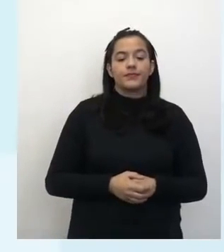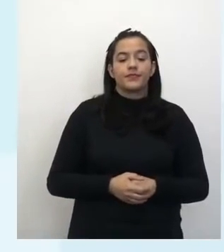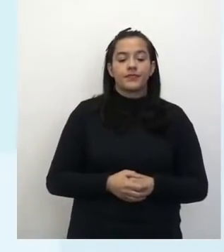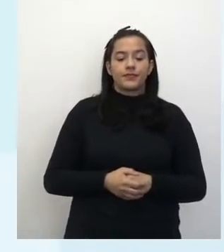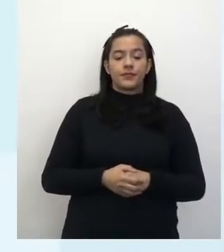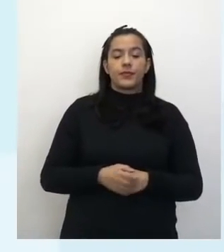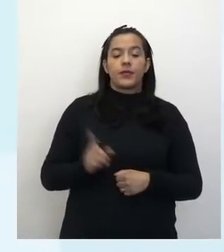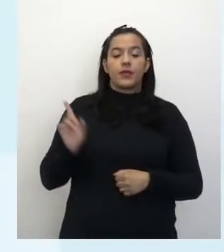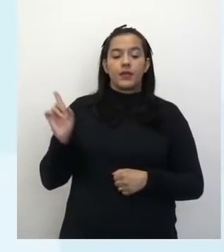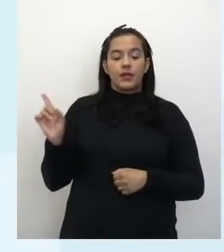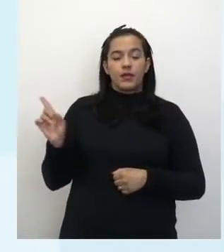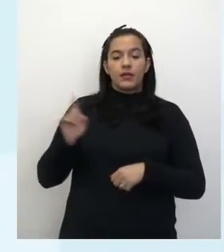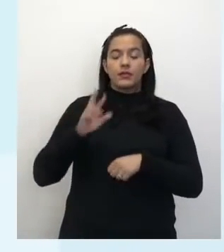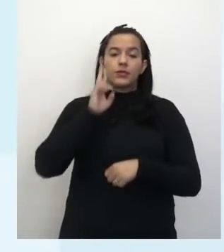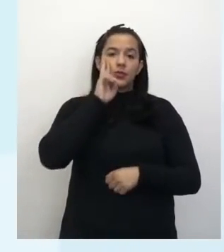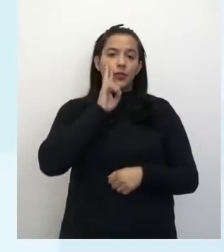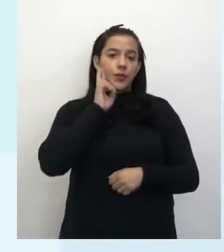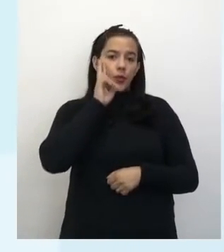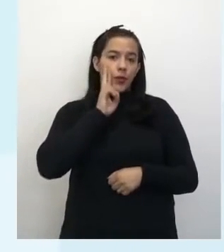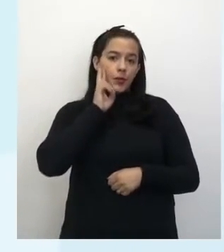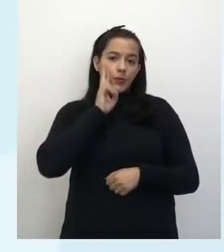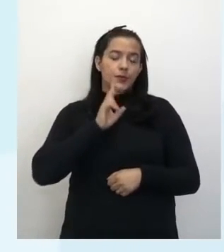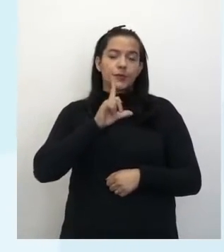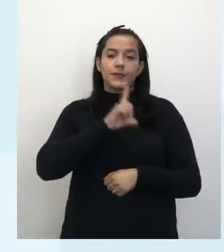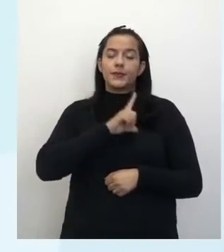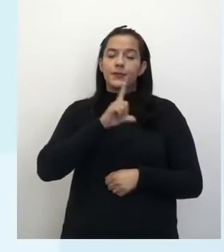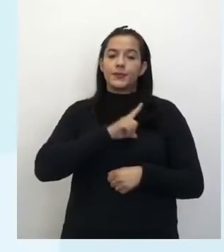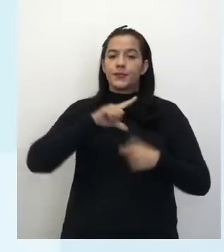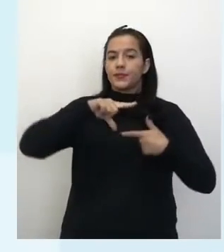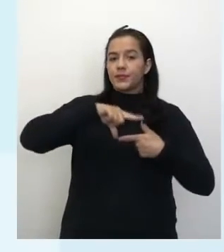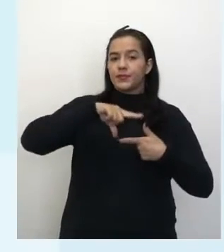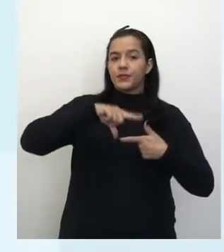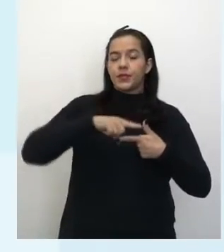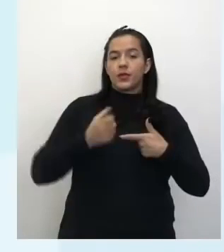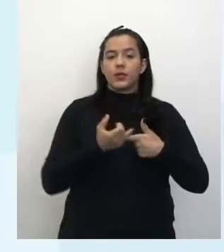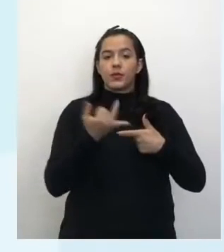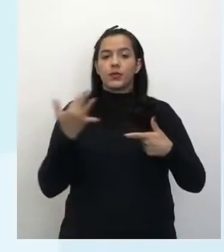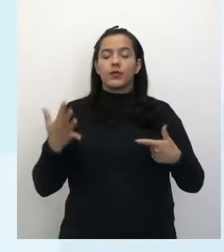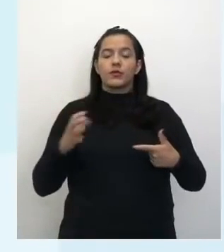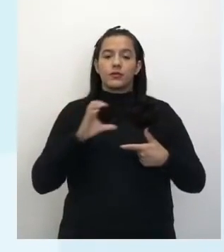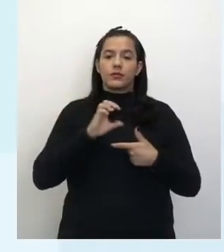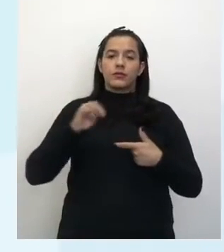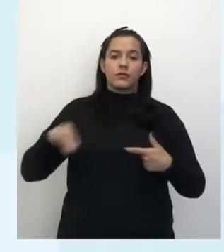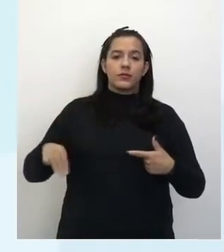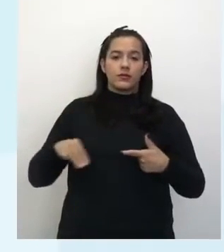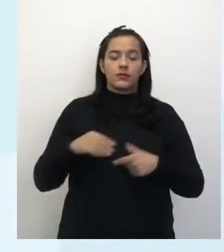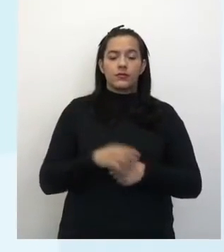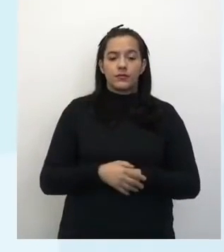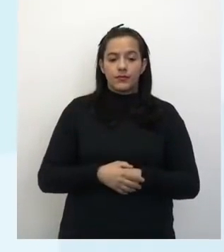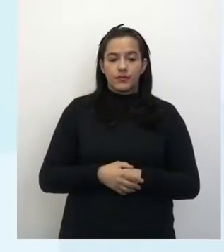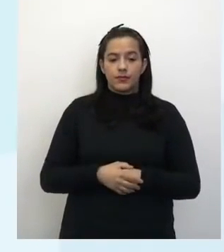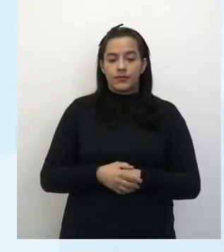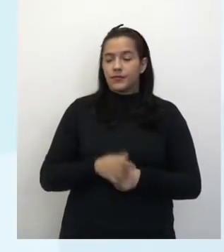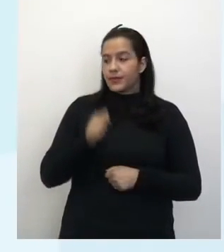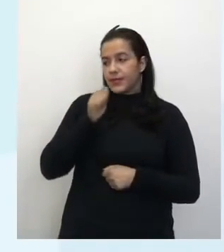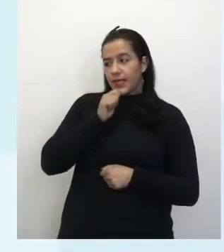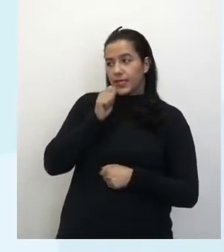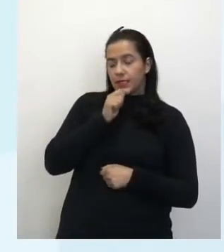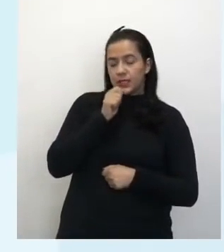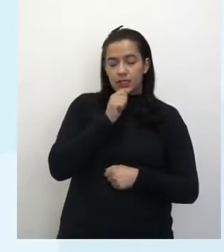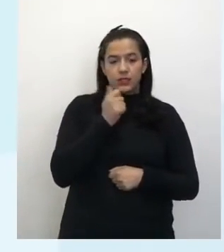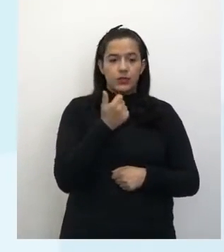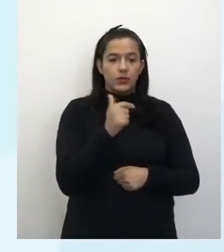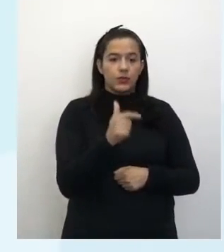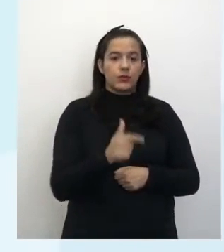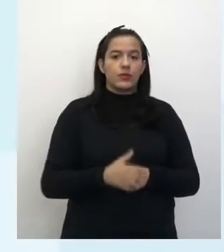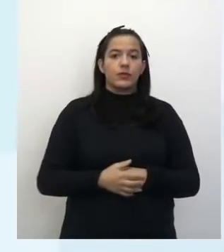Esse rosado. Qual é o tamanho desse rosado aí em centímetros quadrados? Já subiu aí? Ainda não, ainda estão colocando,